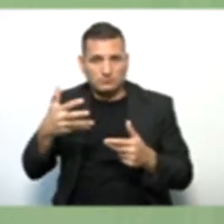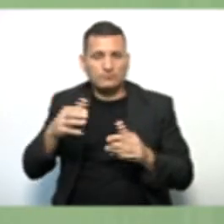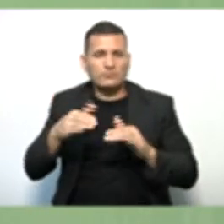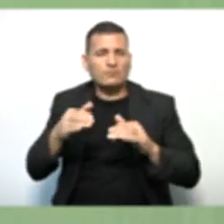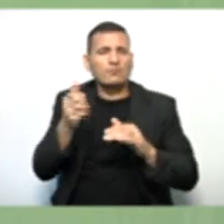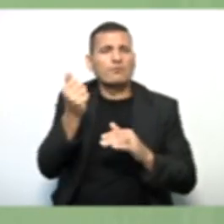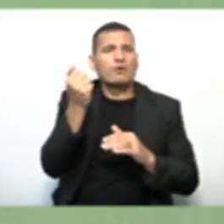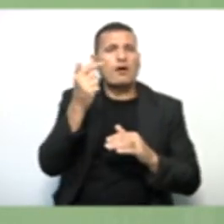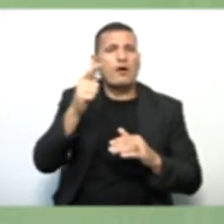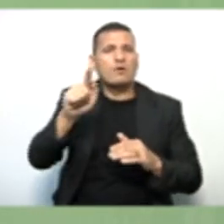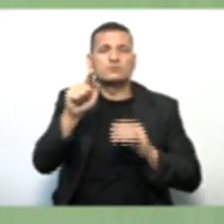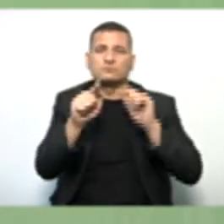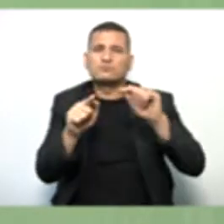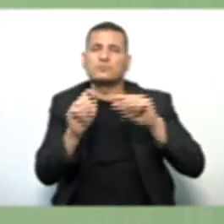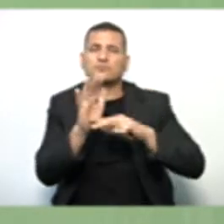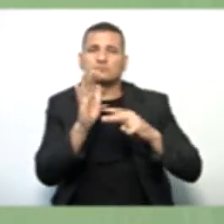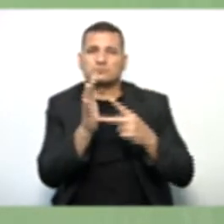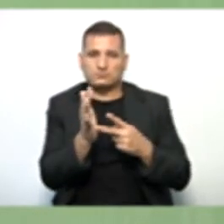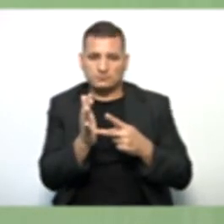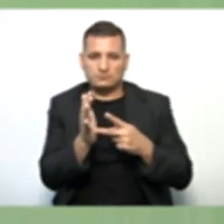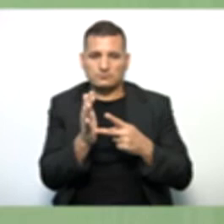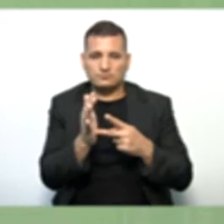realmente um algoritmo, né? Vamos